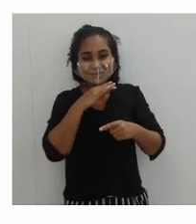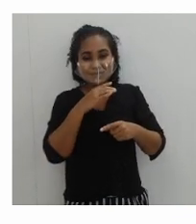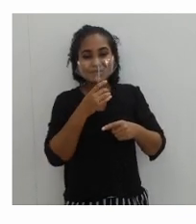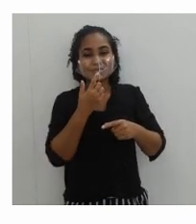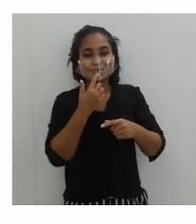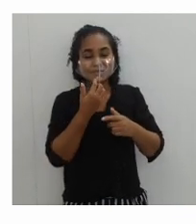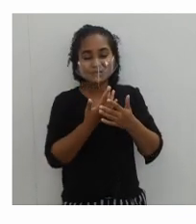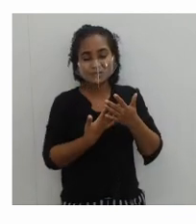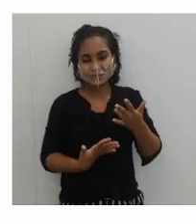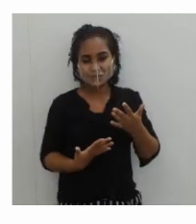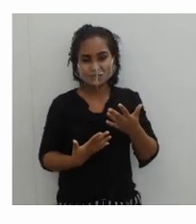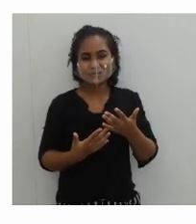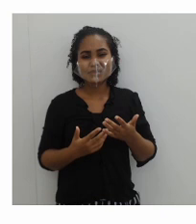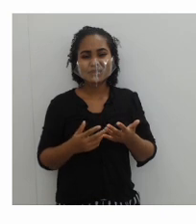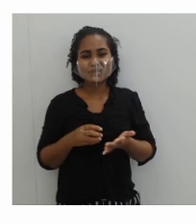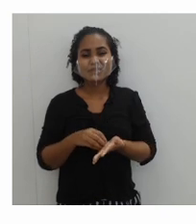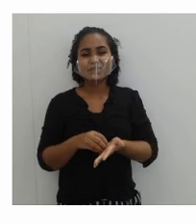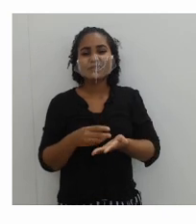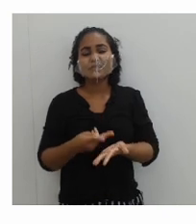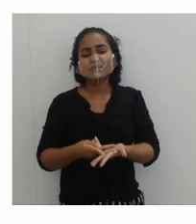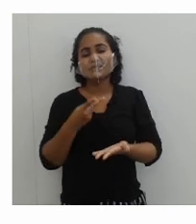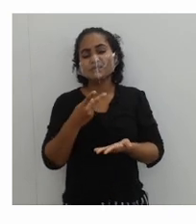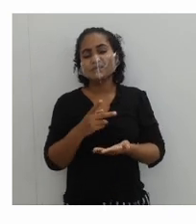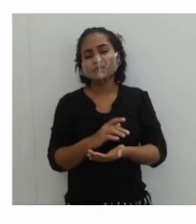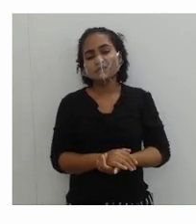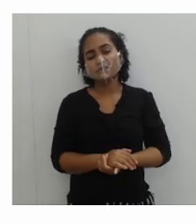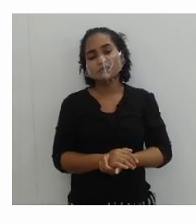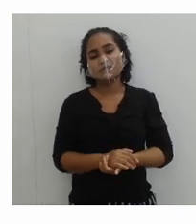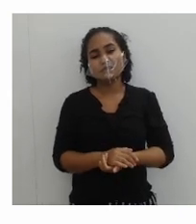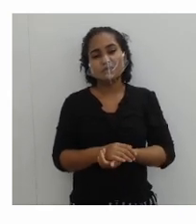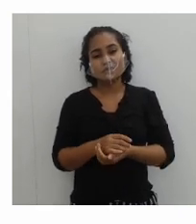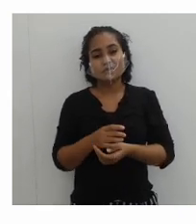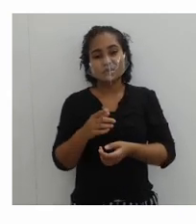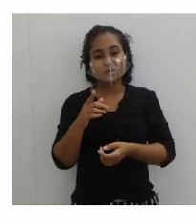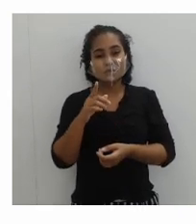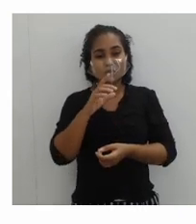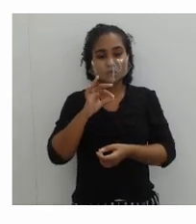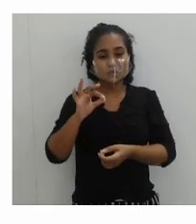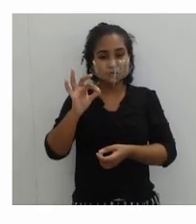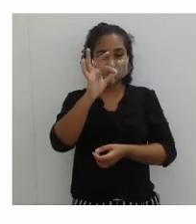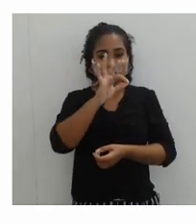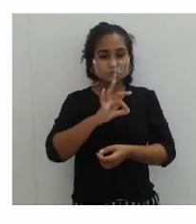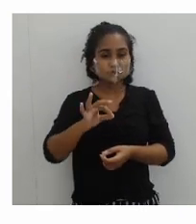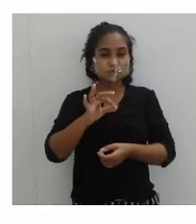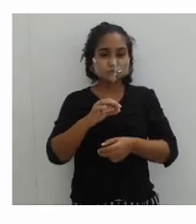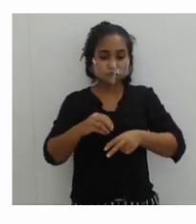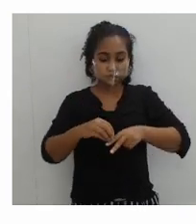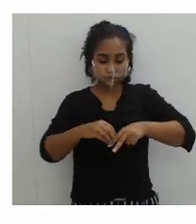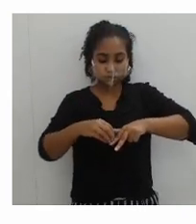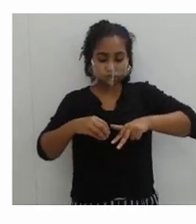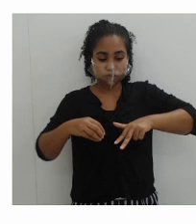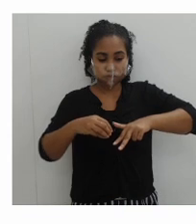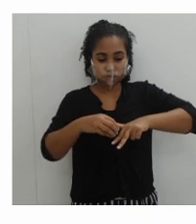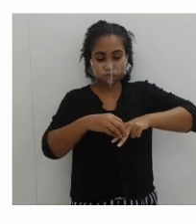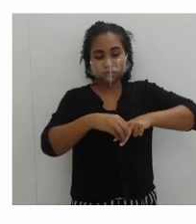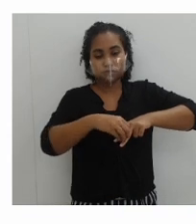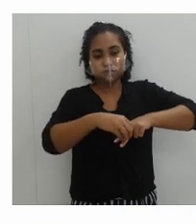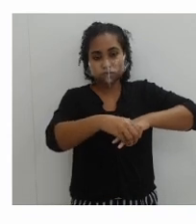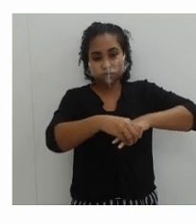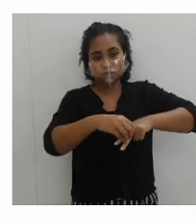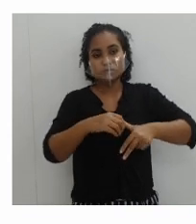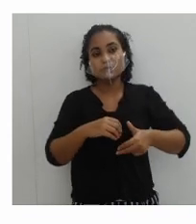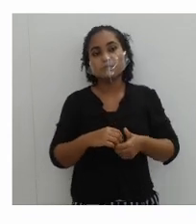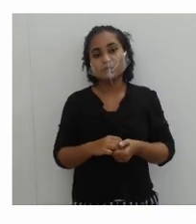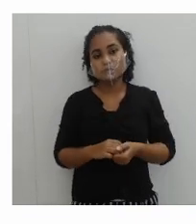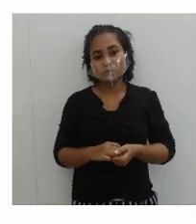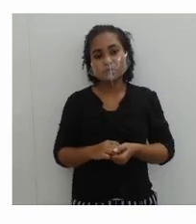linfáticos. E quem é o vetor, Érica, causador? A maldita muriçoca, tá? Então, se a muriçoca estiver contaminada, ela passa as